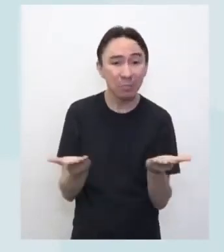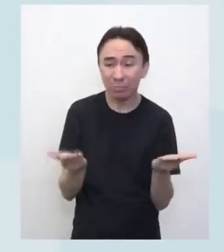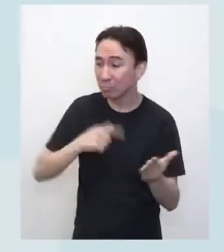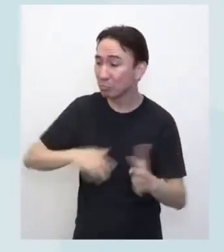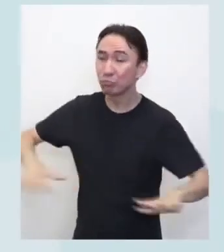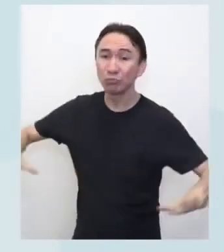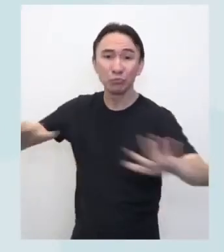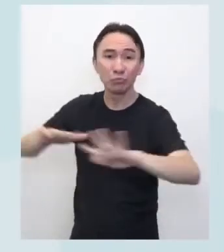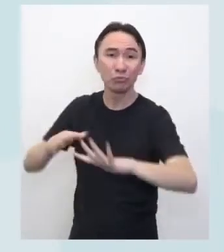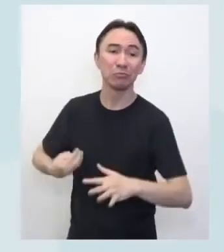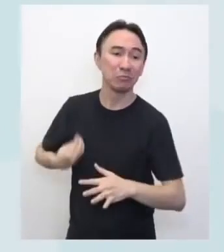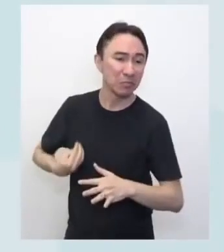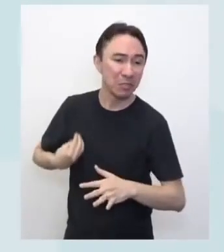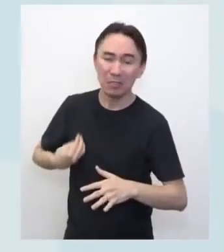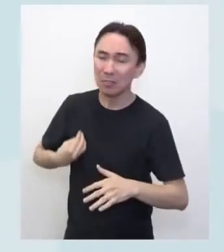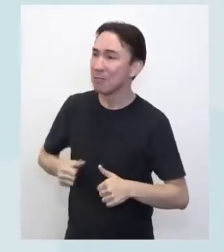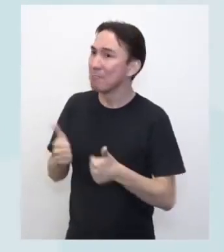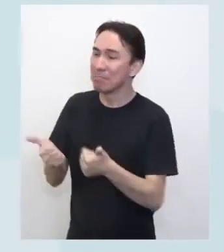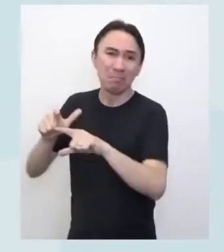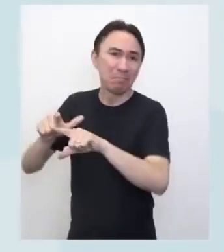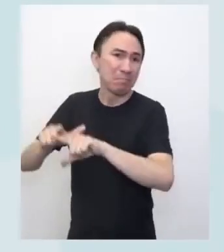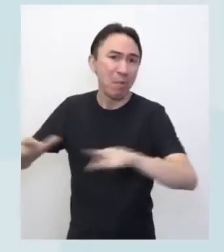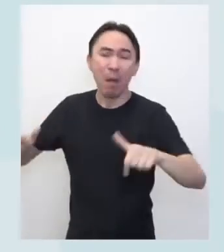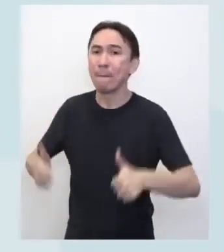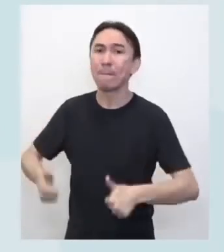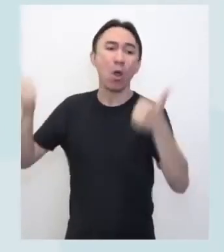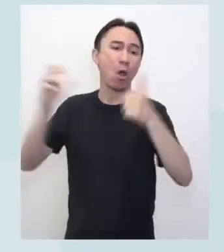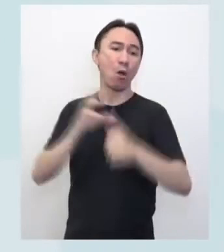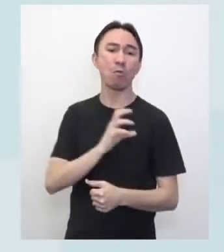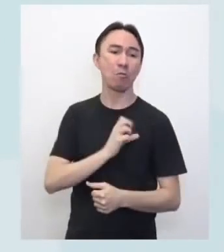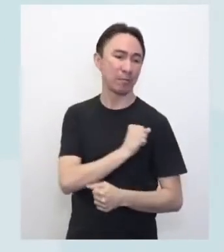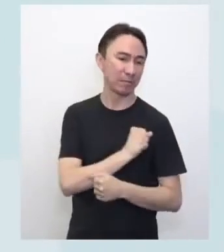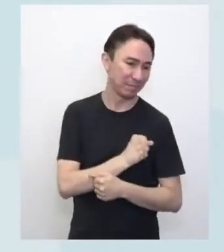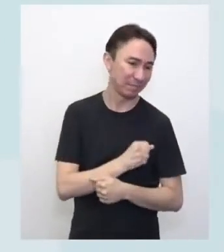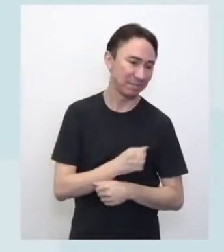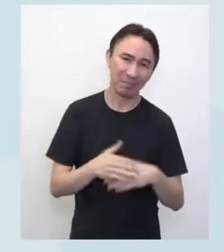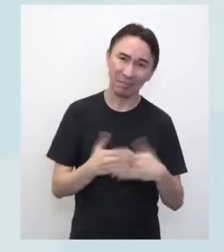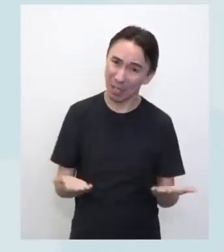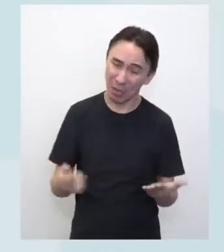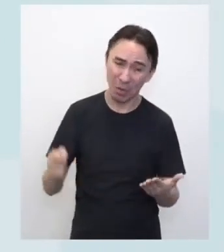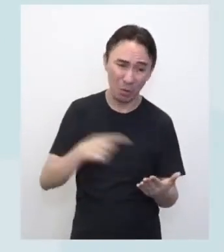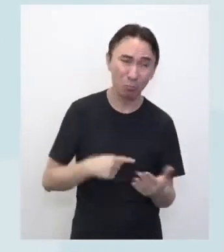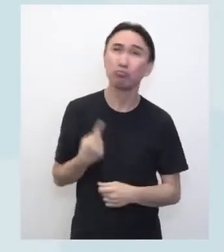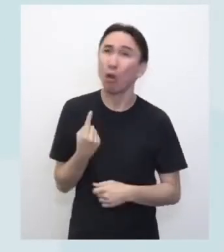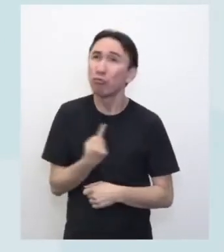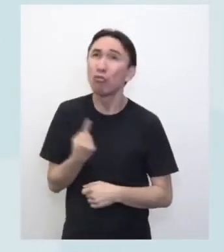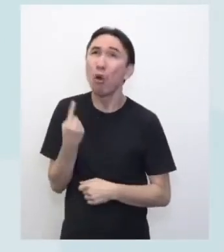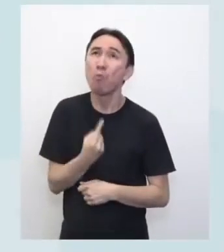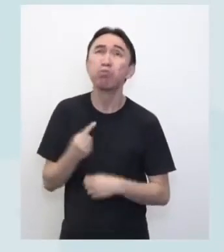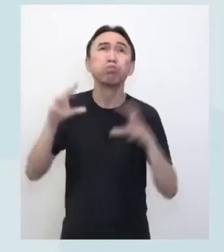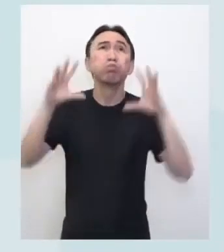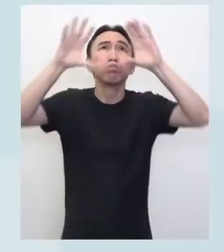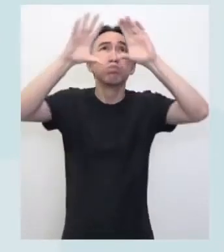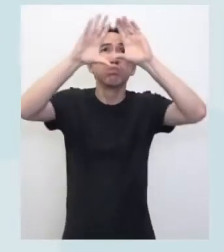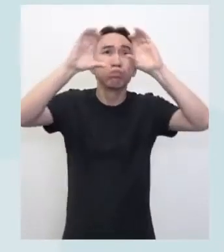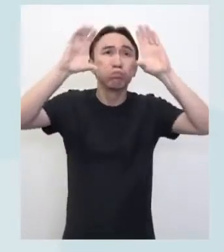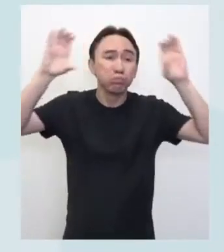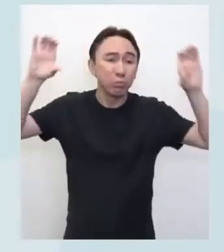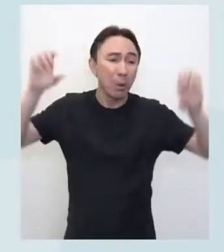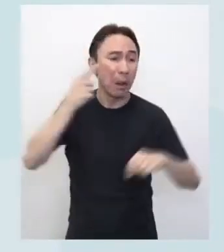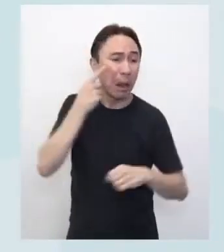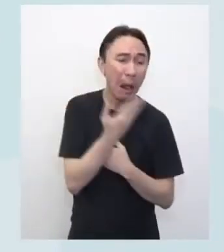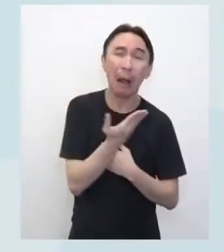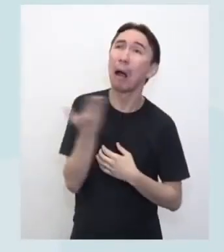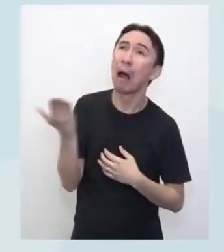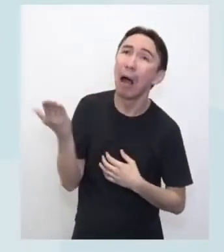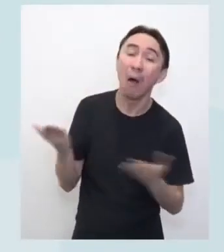vida, nossa vida mais amores. Em cismar sozinho à noite, mais prazer encontro eu lá. Minha